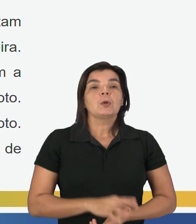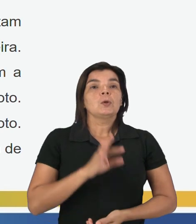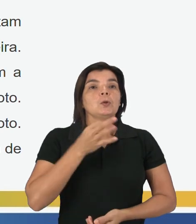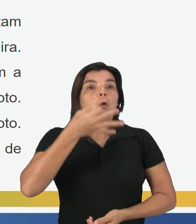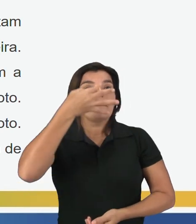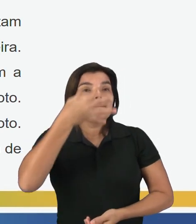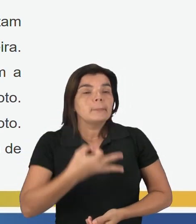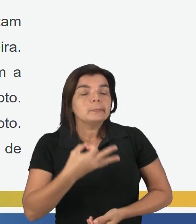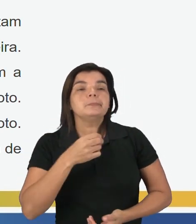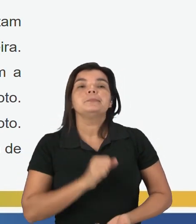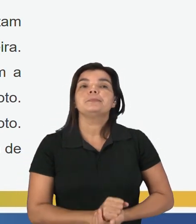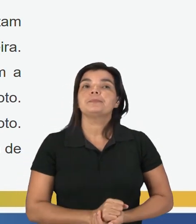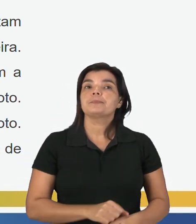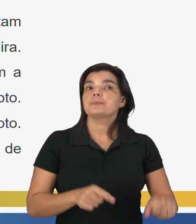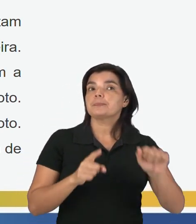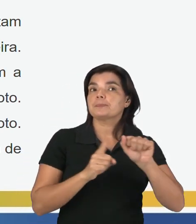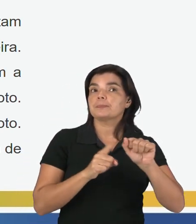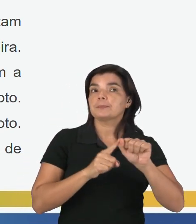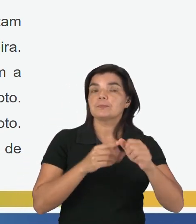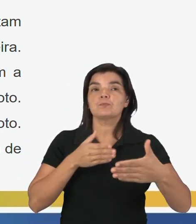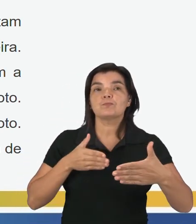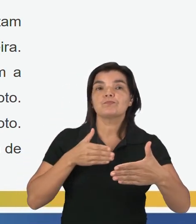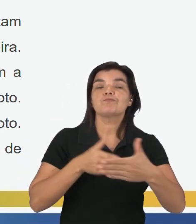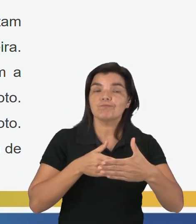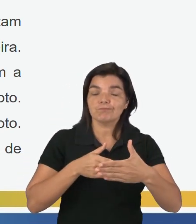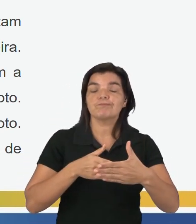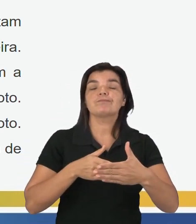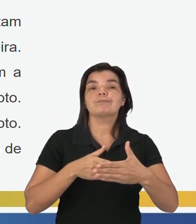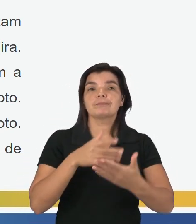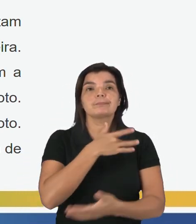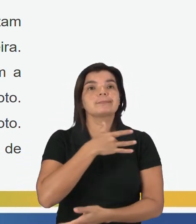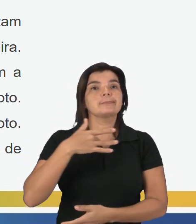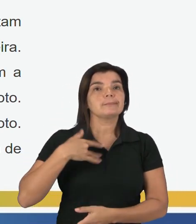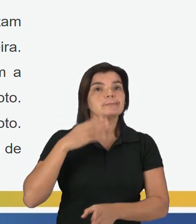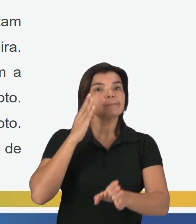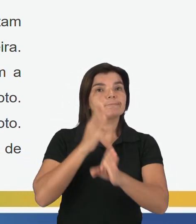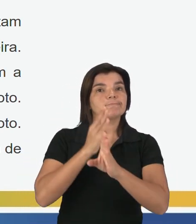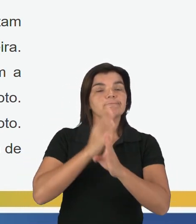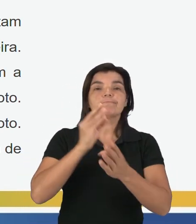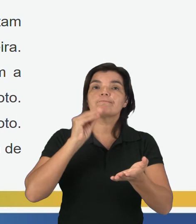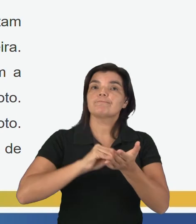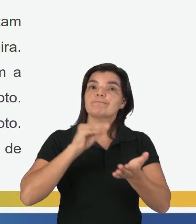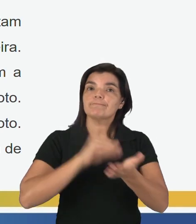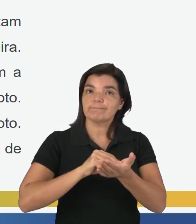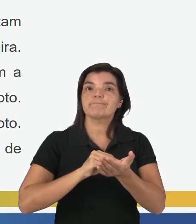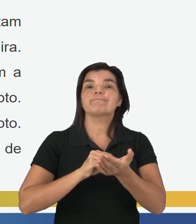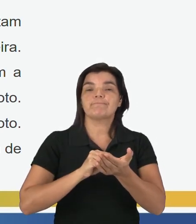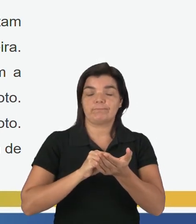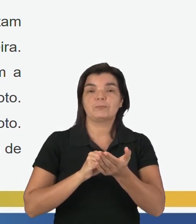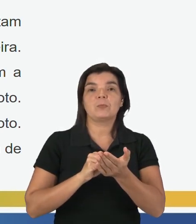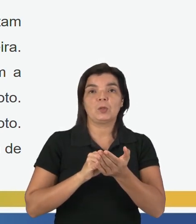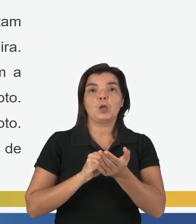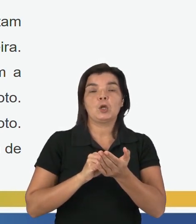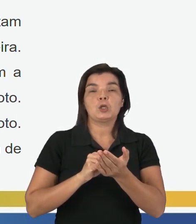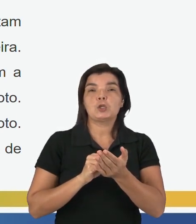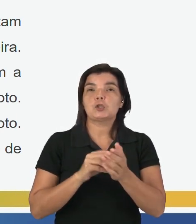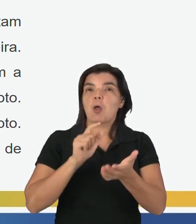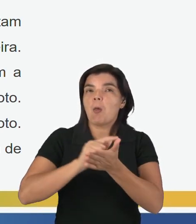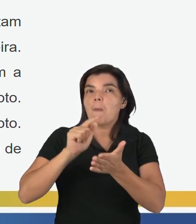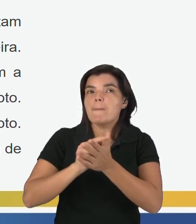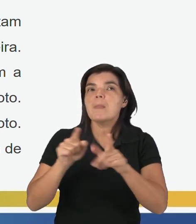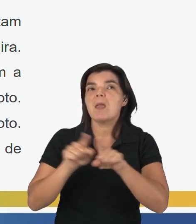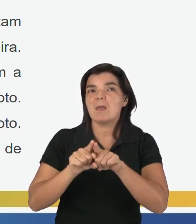sociedade brasileira. Pode-se afirmar que, letra A, os impactos na saúde causados pela ausência de coleta de